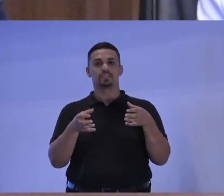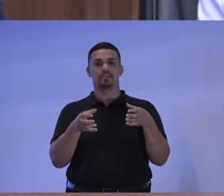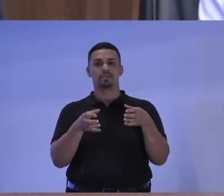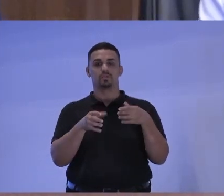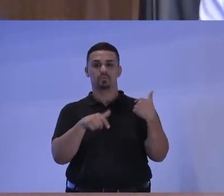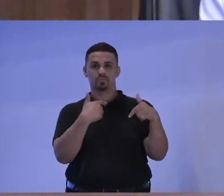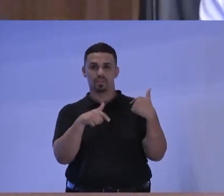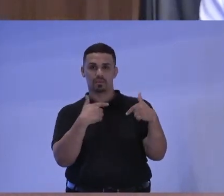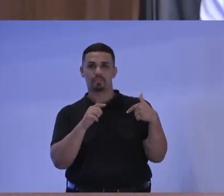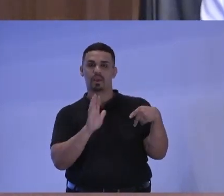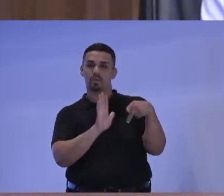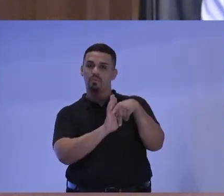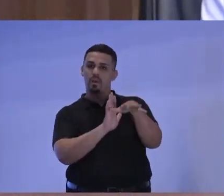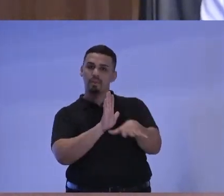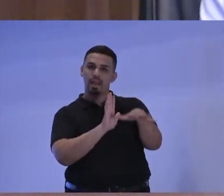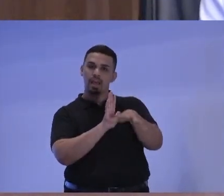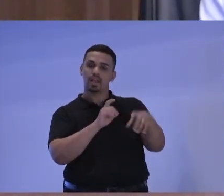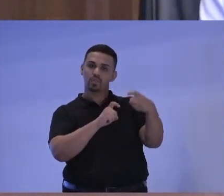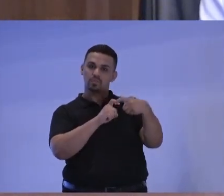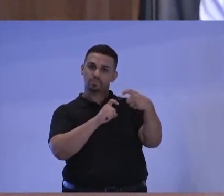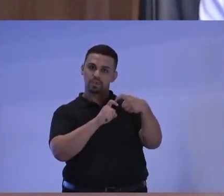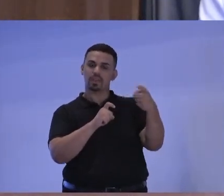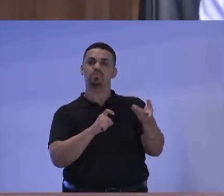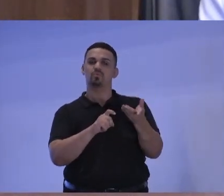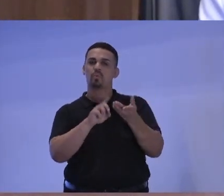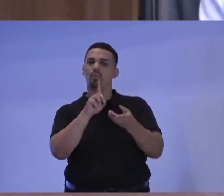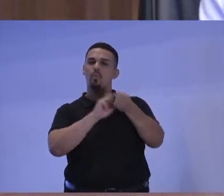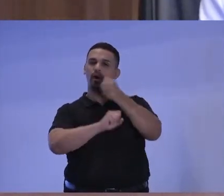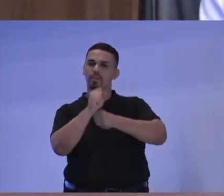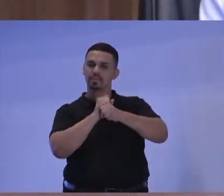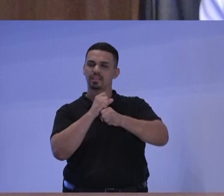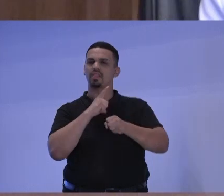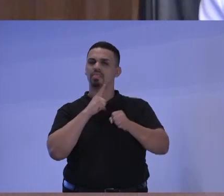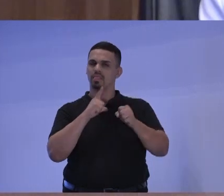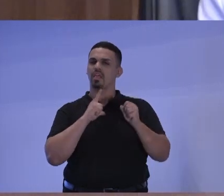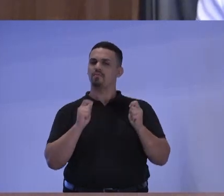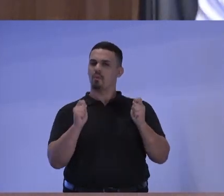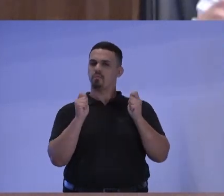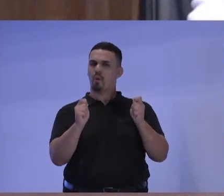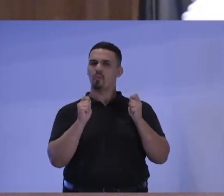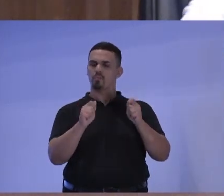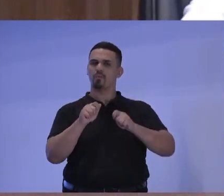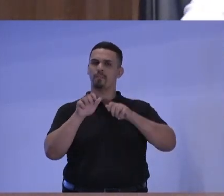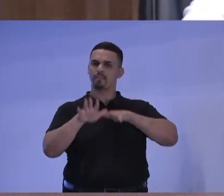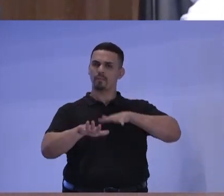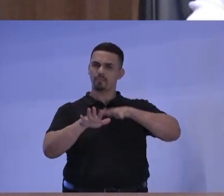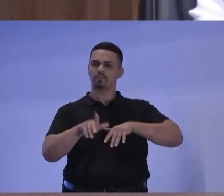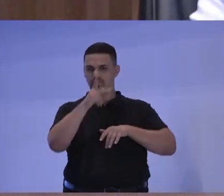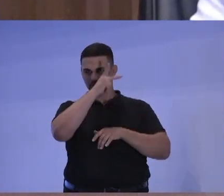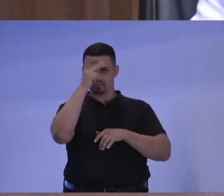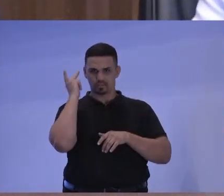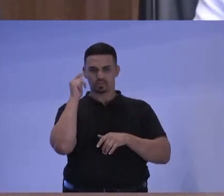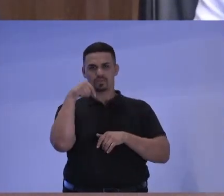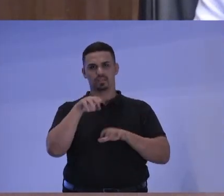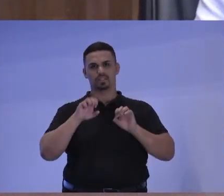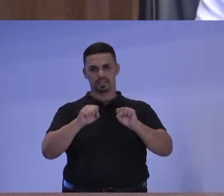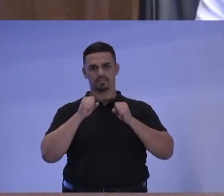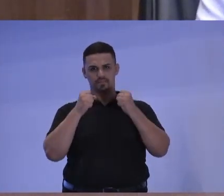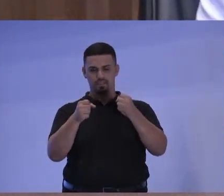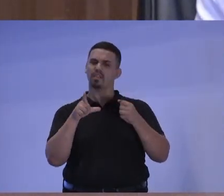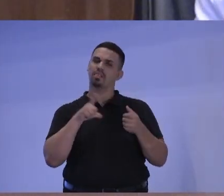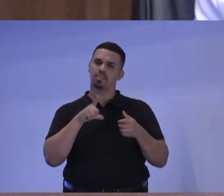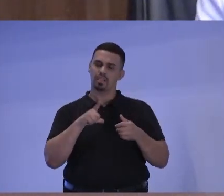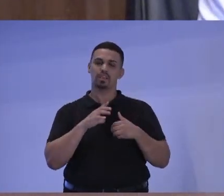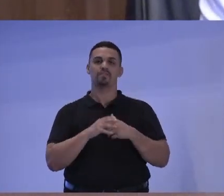grande mobilização da classe médica aqui, e a gente sabe que hoje existe um problema que tem a ver com déficit de profissionais na Secretaria de Estado de Saúde, de